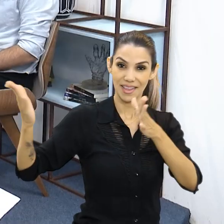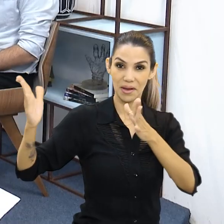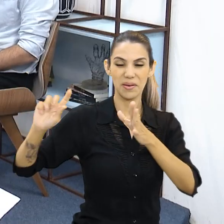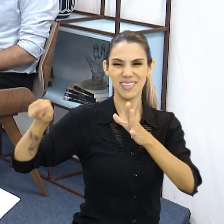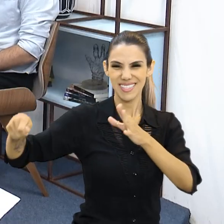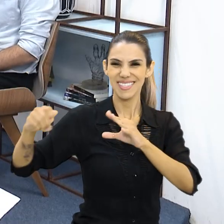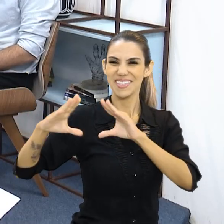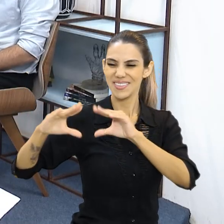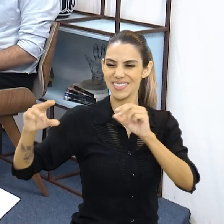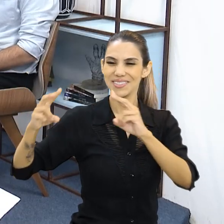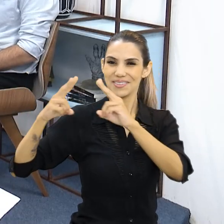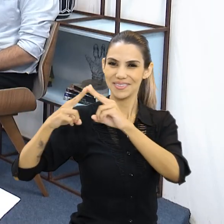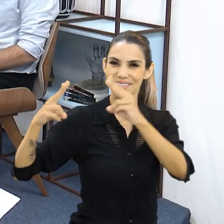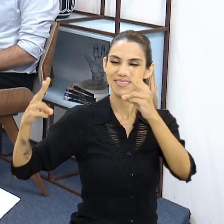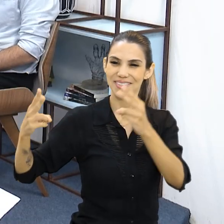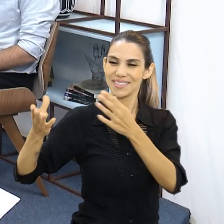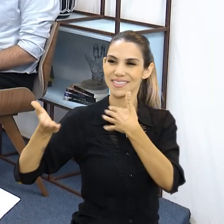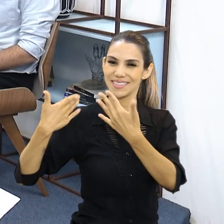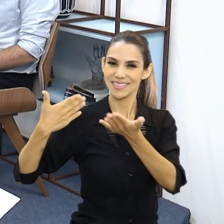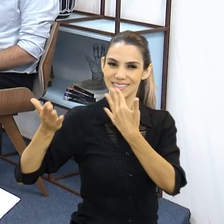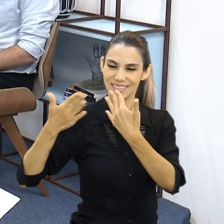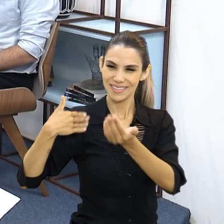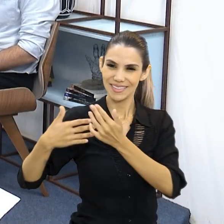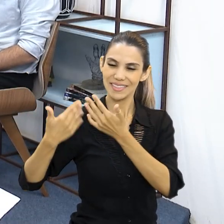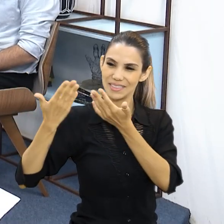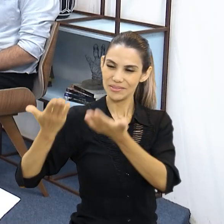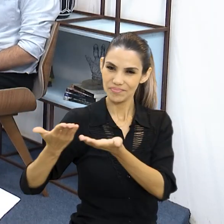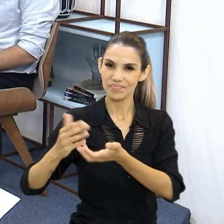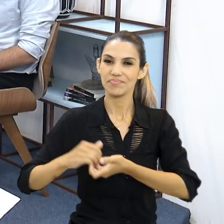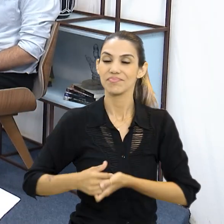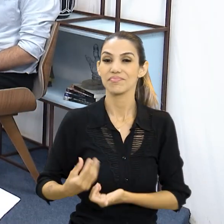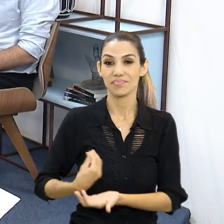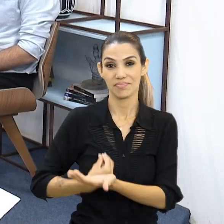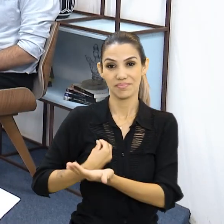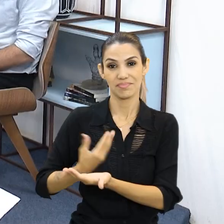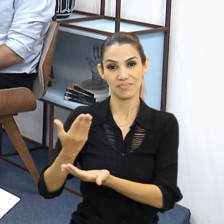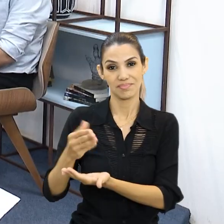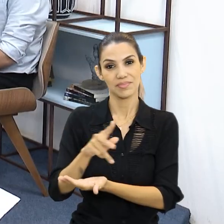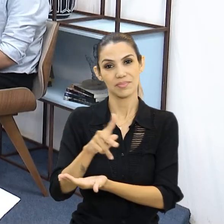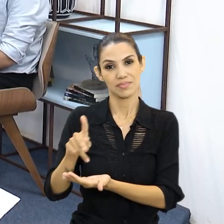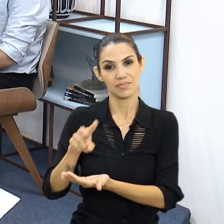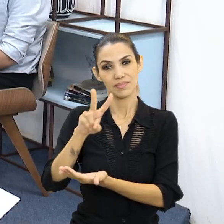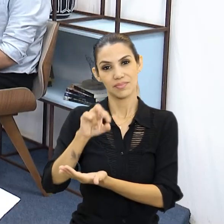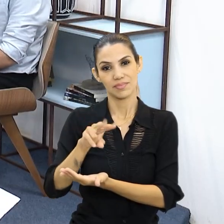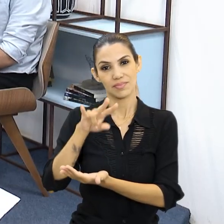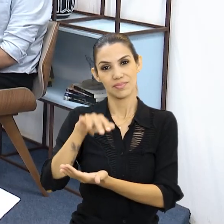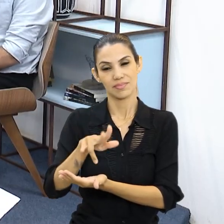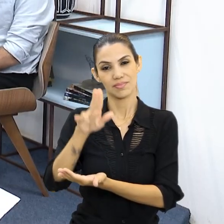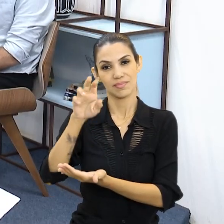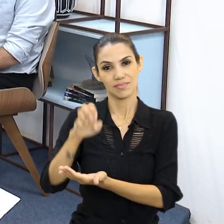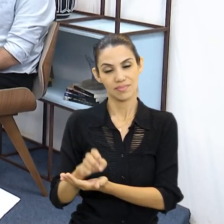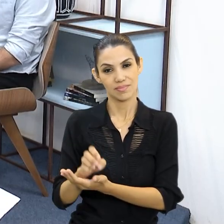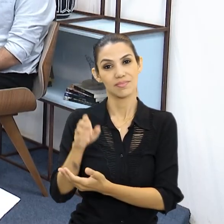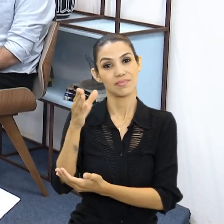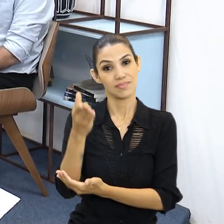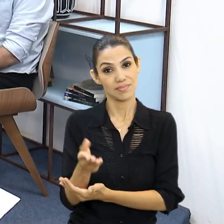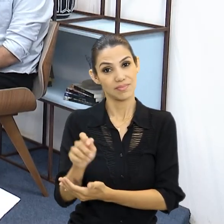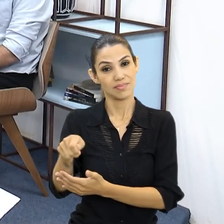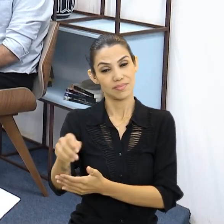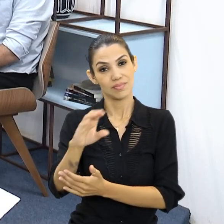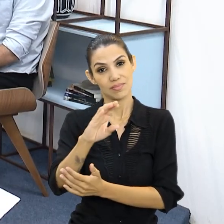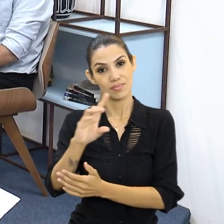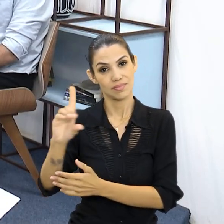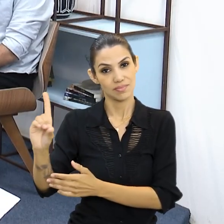se transforma no nosso sofá virtual, onde eu recebo então a professora Viviane Magalhães, que é coordenadora